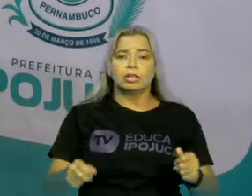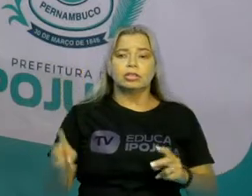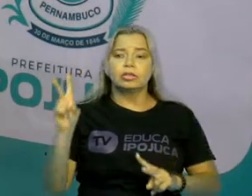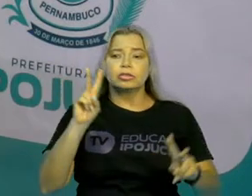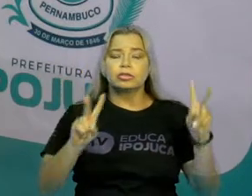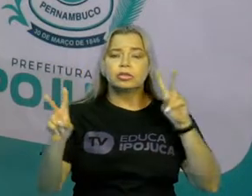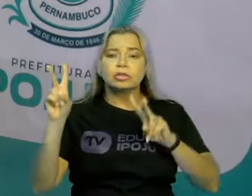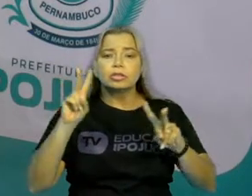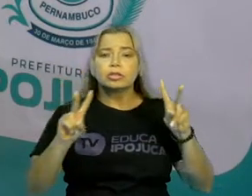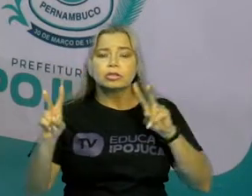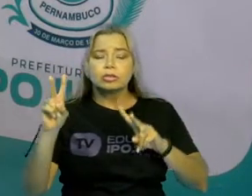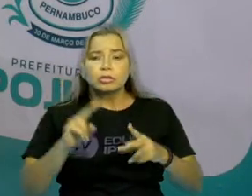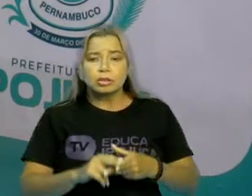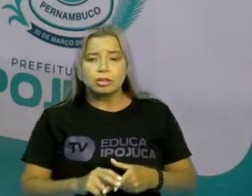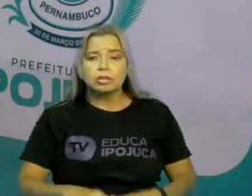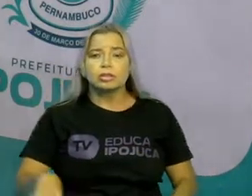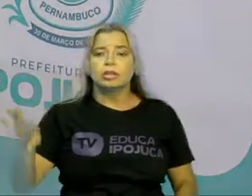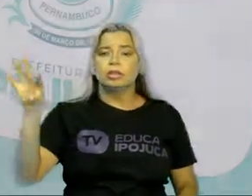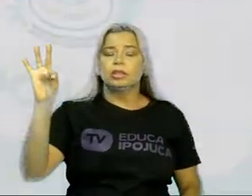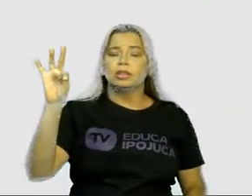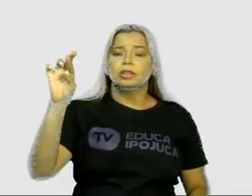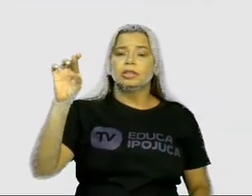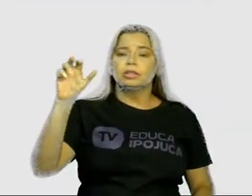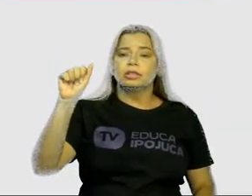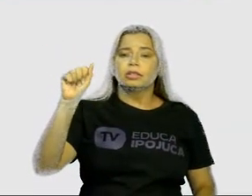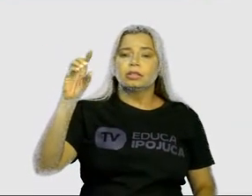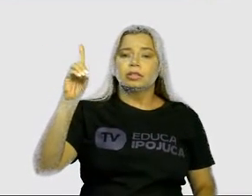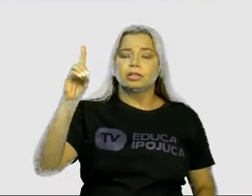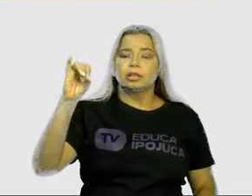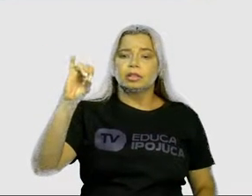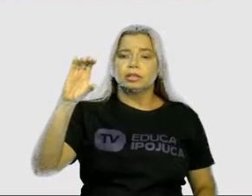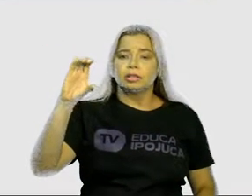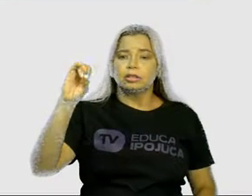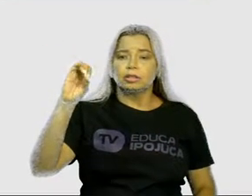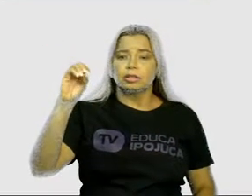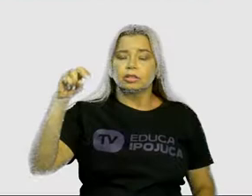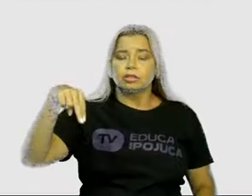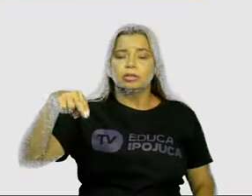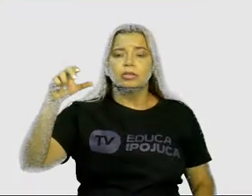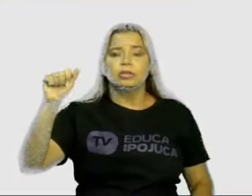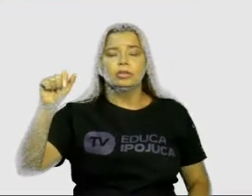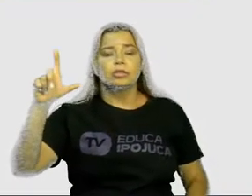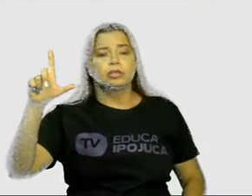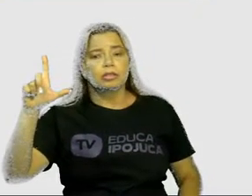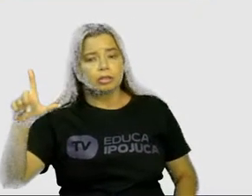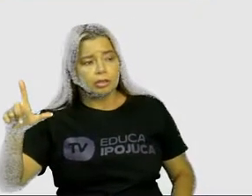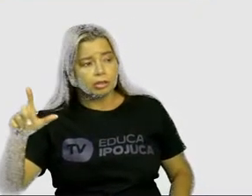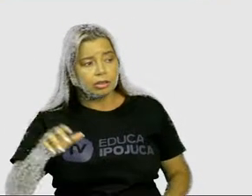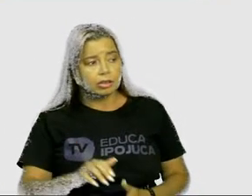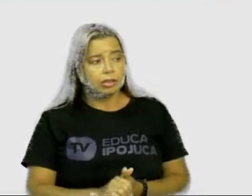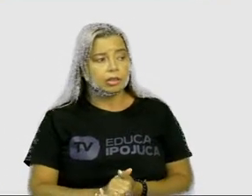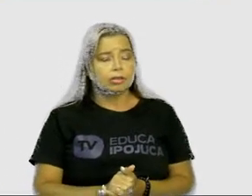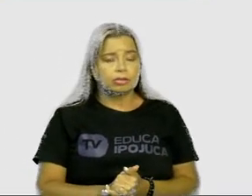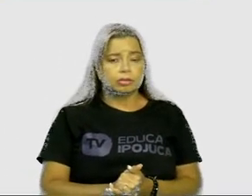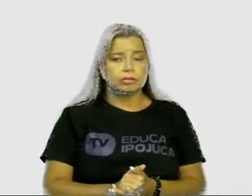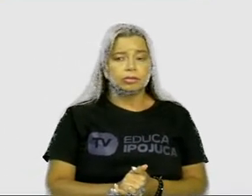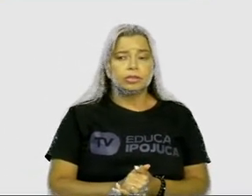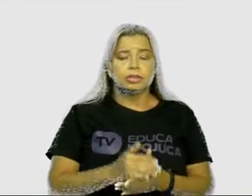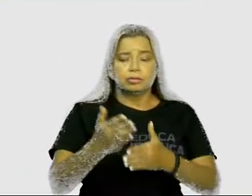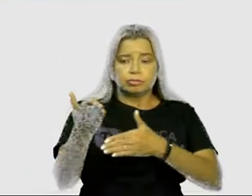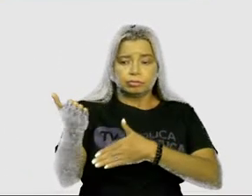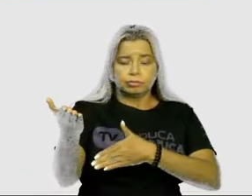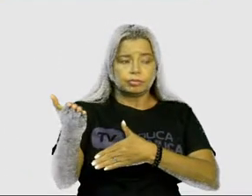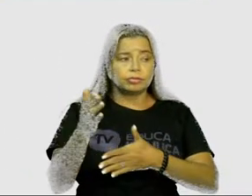tradicionais, como no caso aqui no exemplo, o Abaporum, que é uma obra artística, né, uma